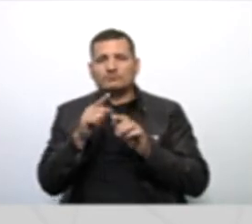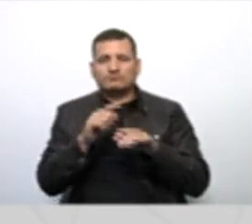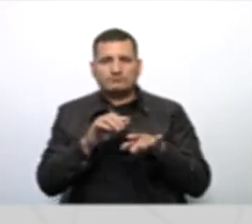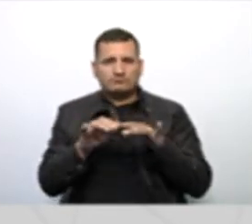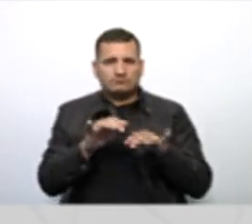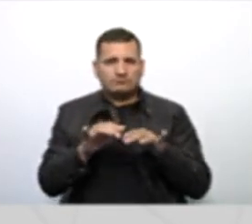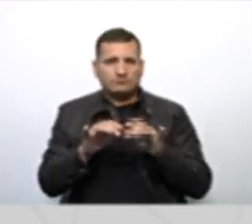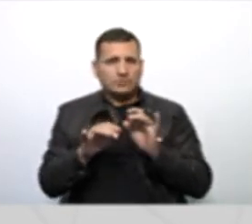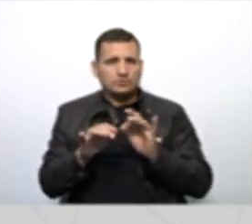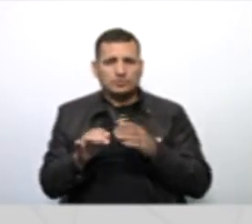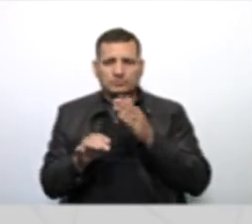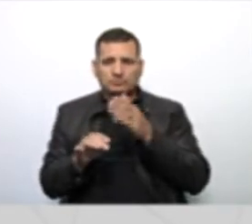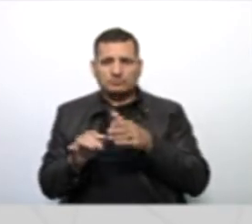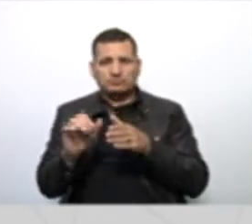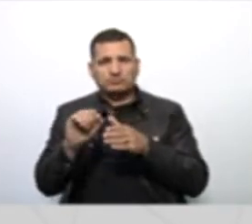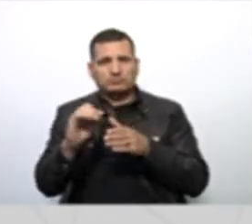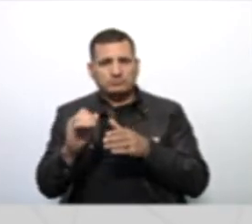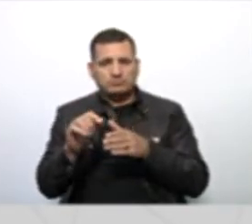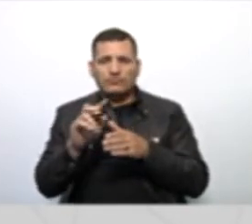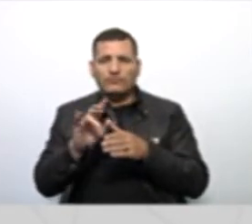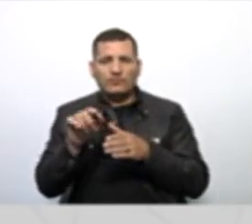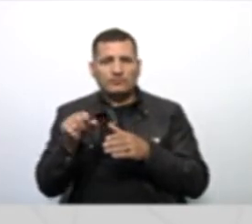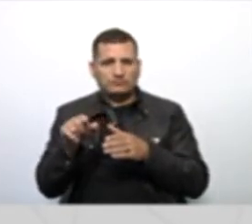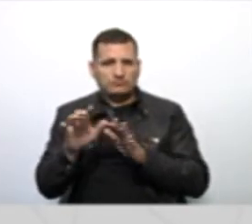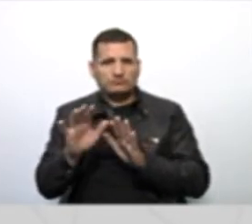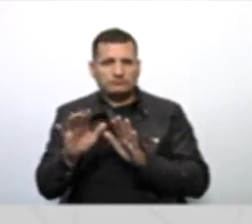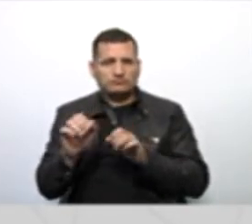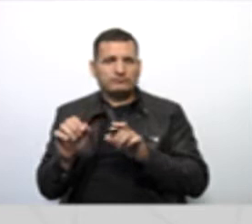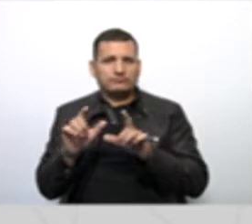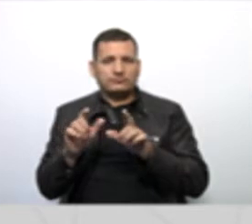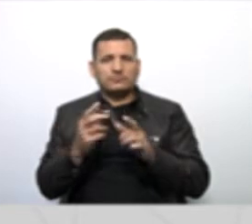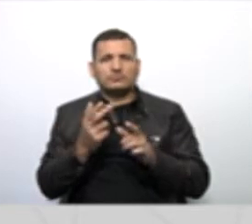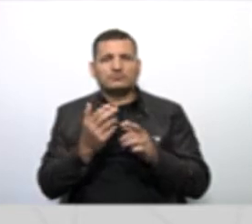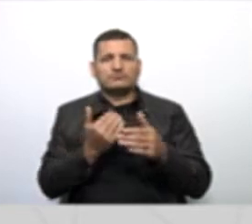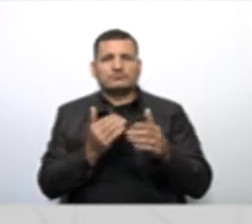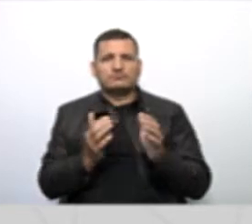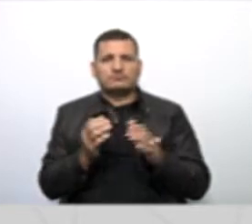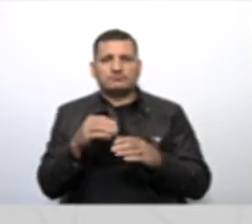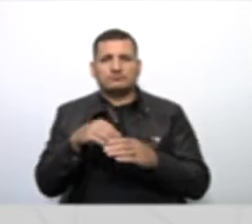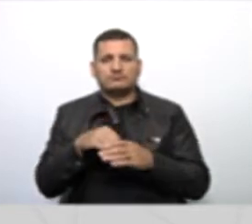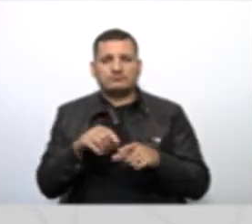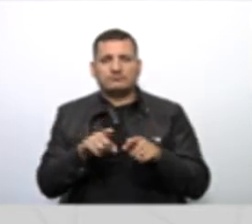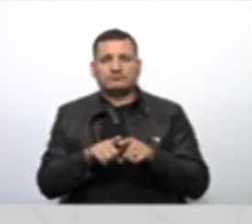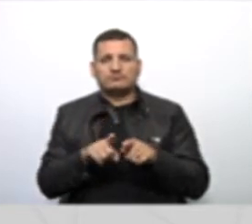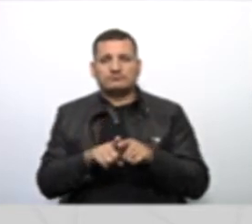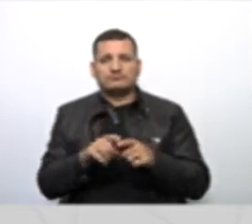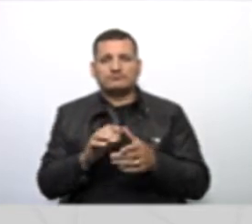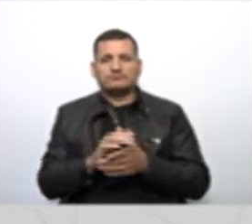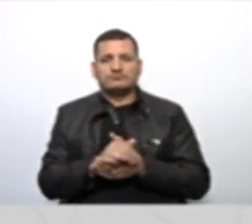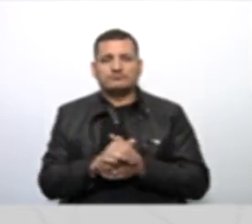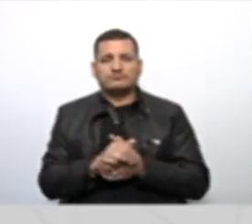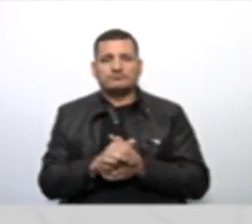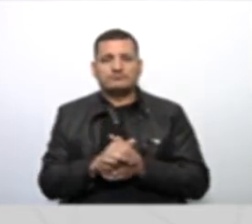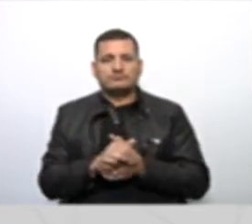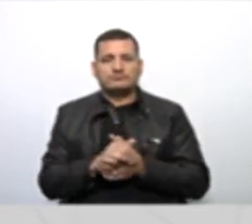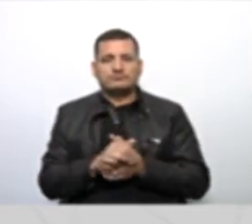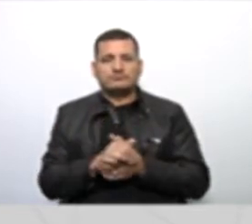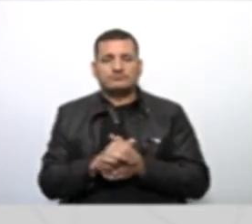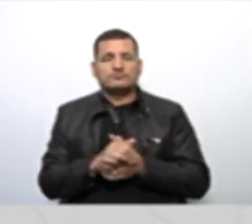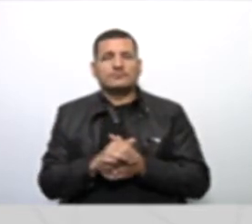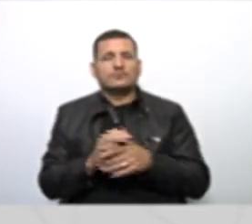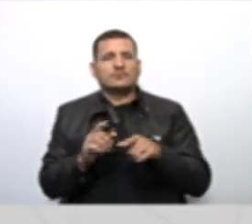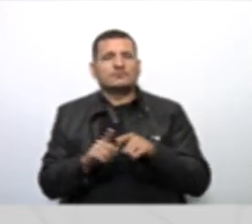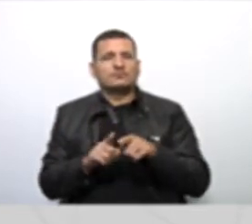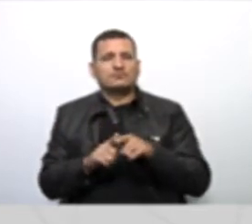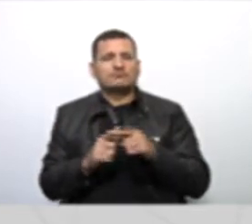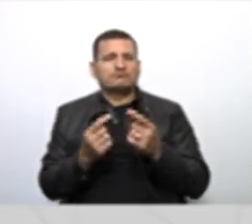simplesmente para aquela plataforma, ele vai funcionar para aquela plataforma, assim como o empacotamento. O custo também pode ser um pouco mais elevado.